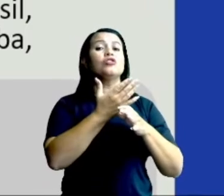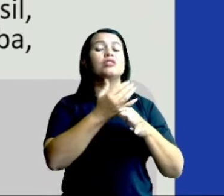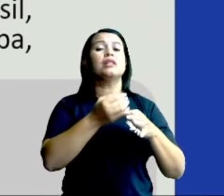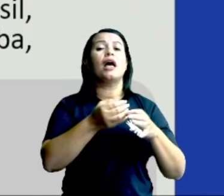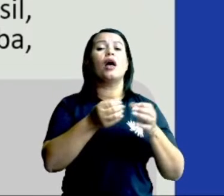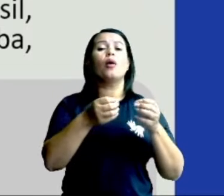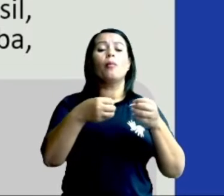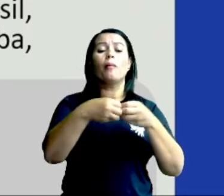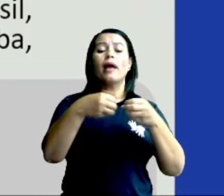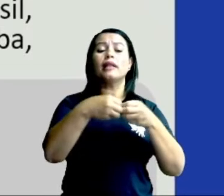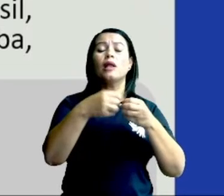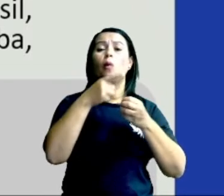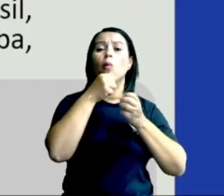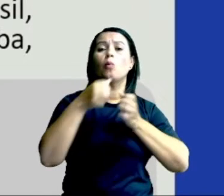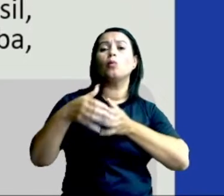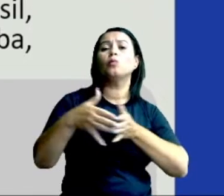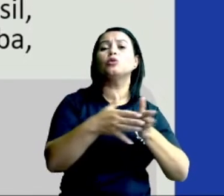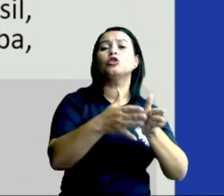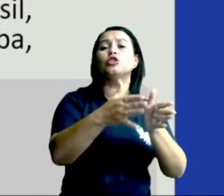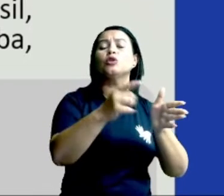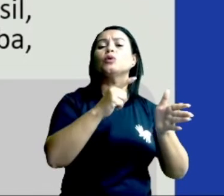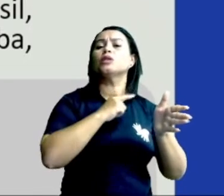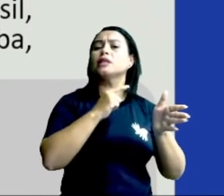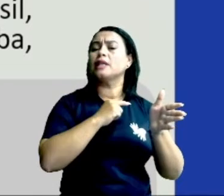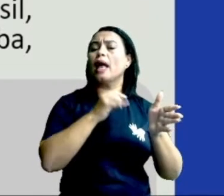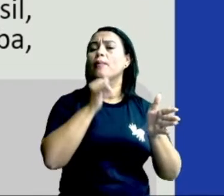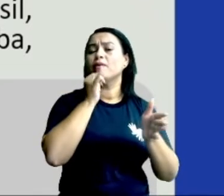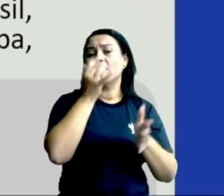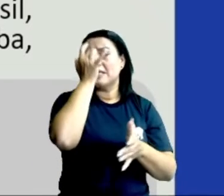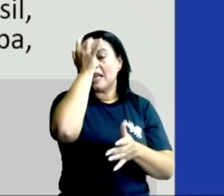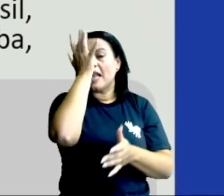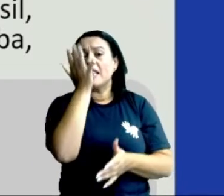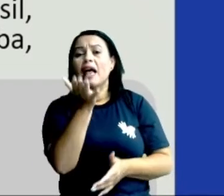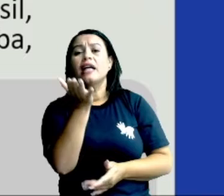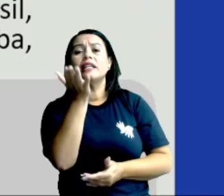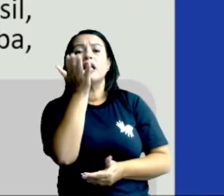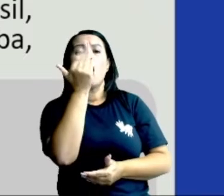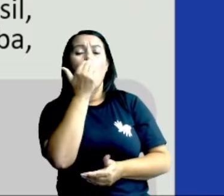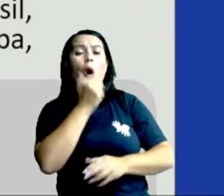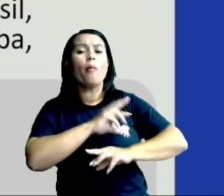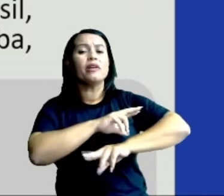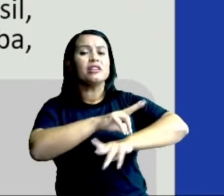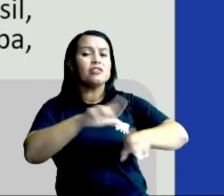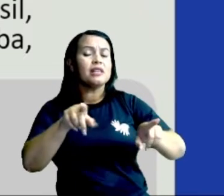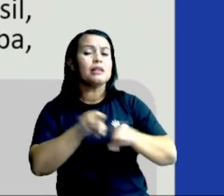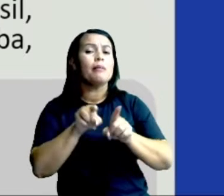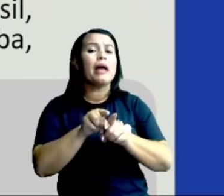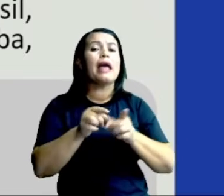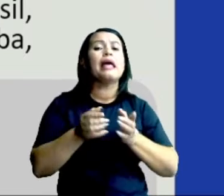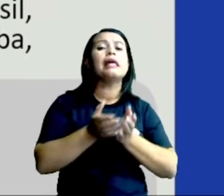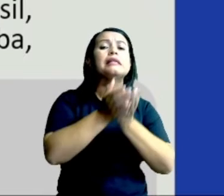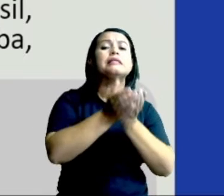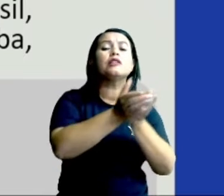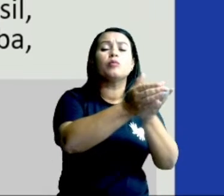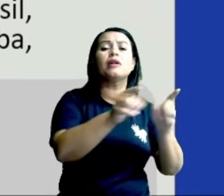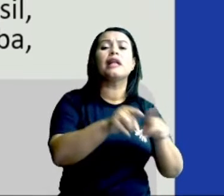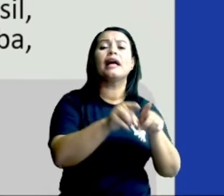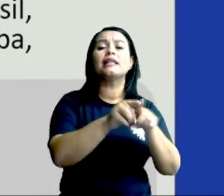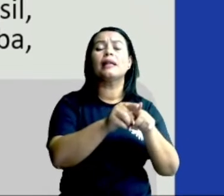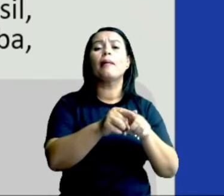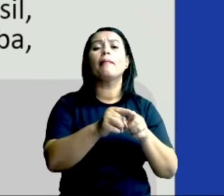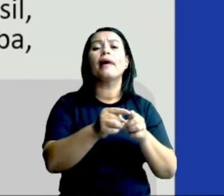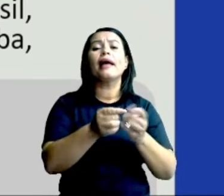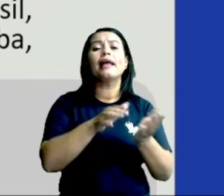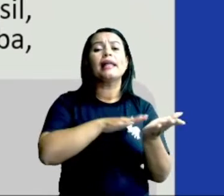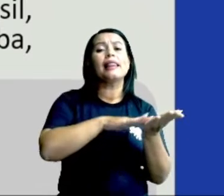margem dos rios, os quais proporcionaram alimentação e facilidade de transporte, e as cidades que surgiram na margem de estradas, deslocamentos